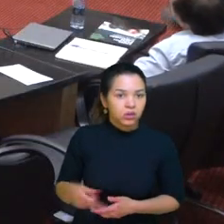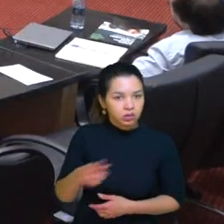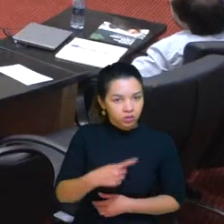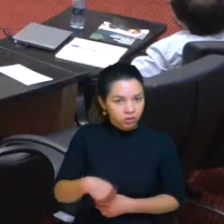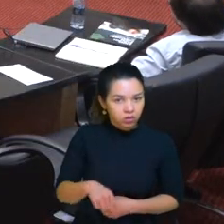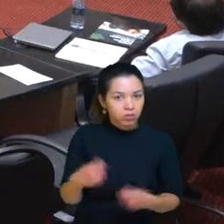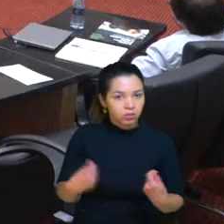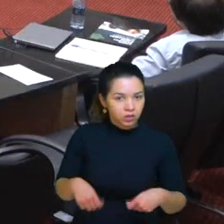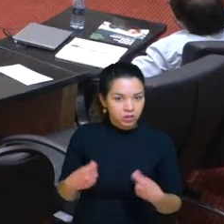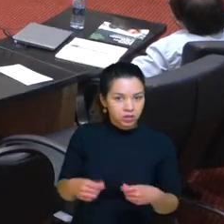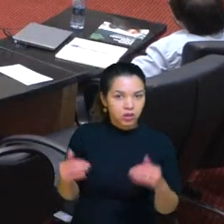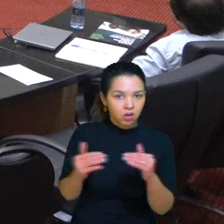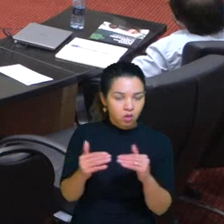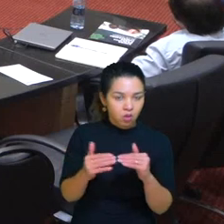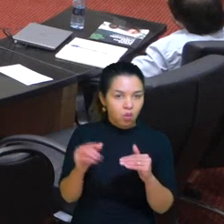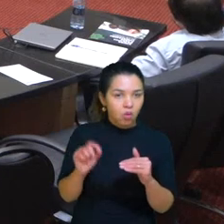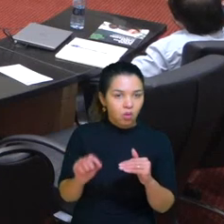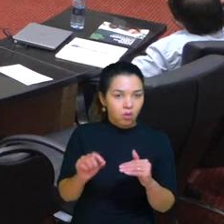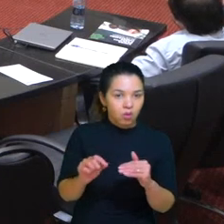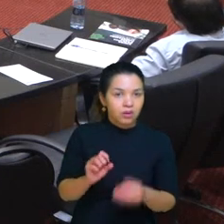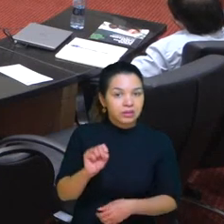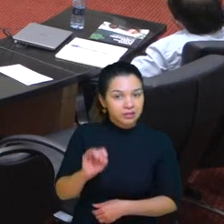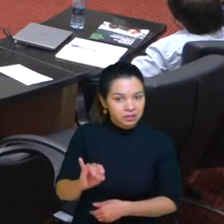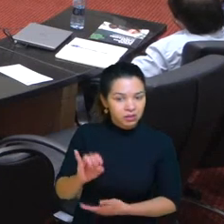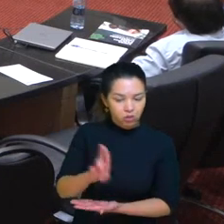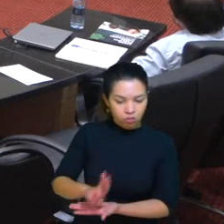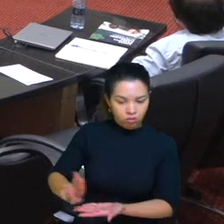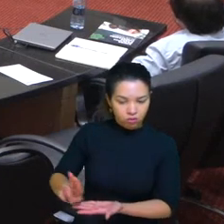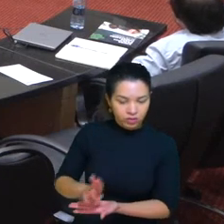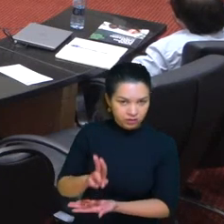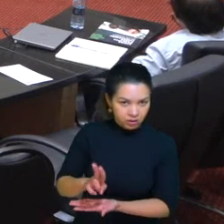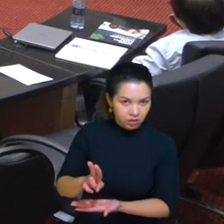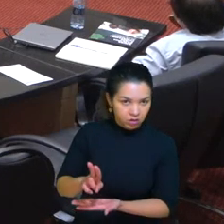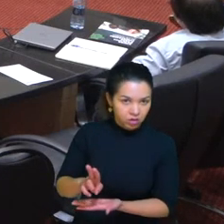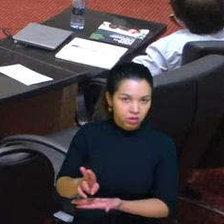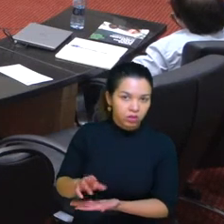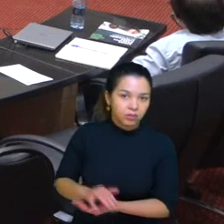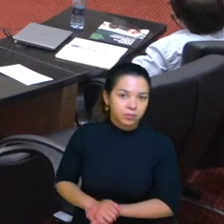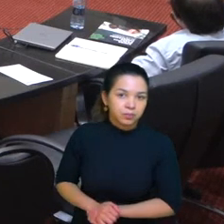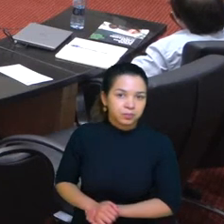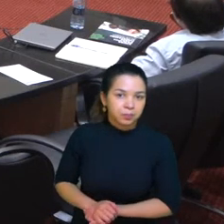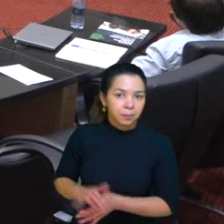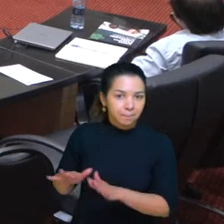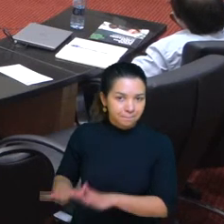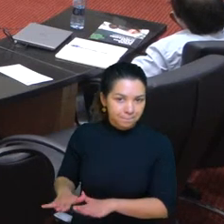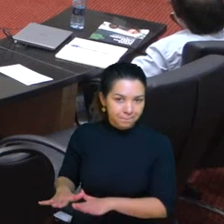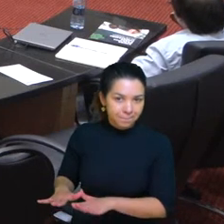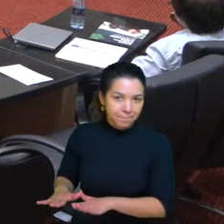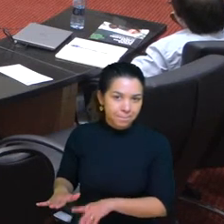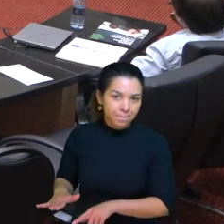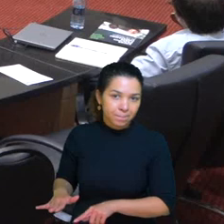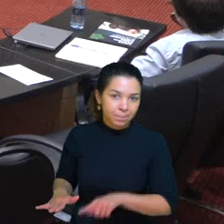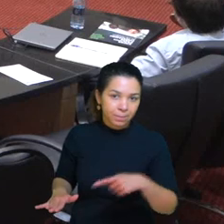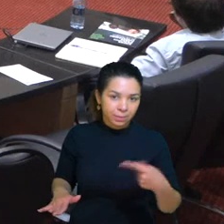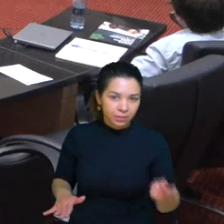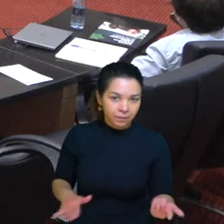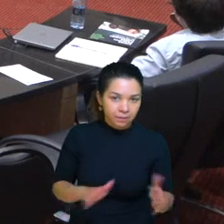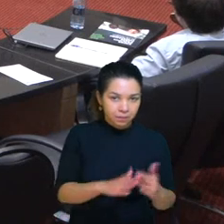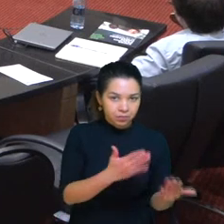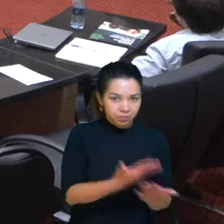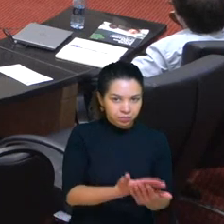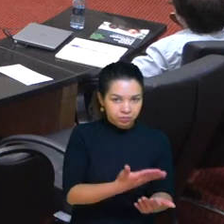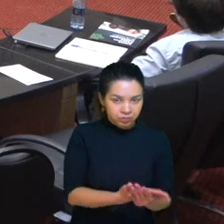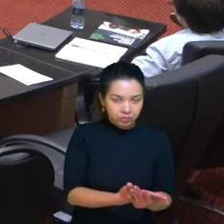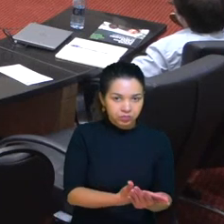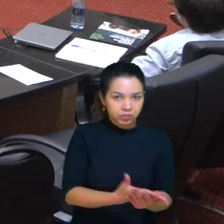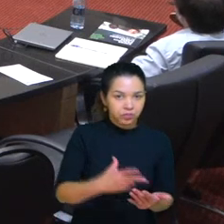acordo que se a universidade ficar aqui e a Escola Municipal Estadual e privada aqui